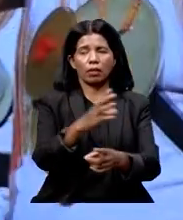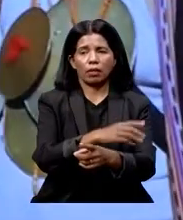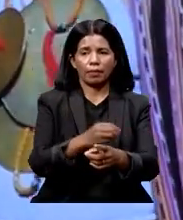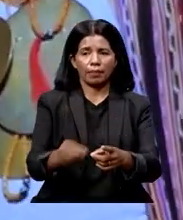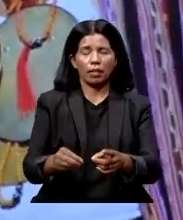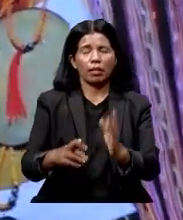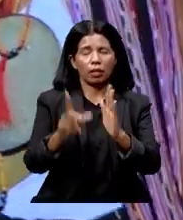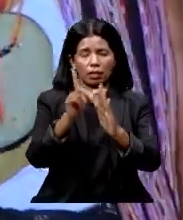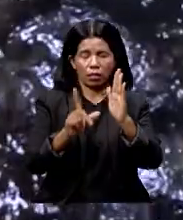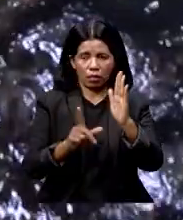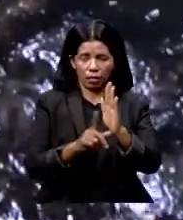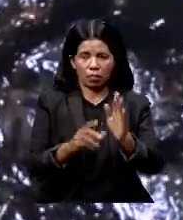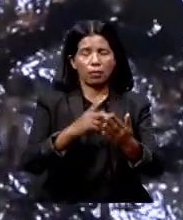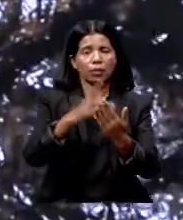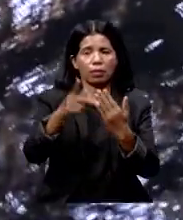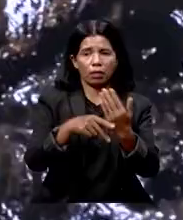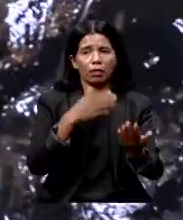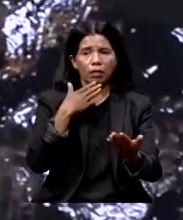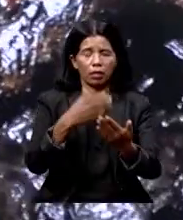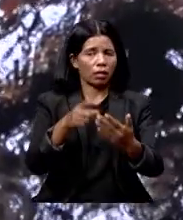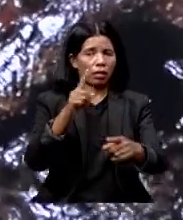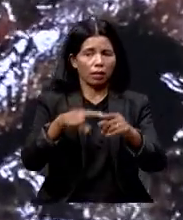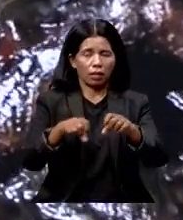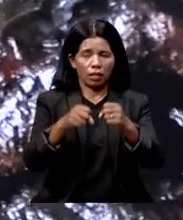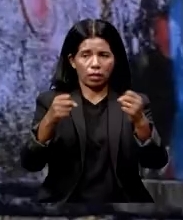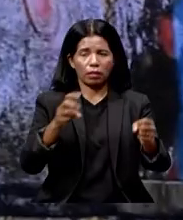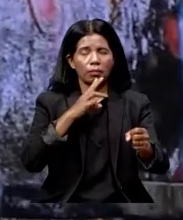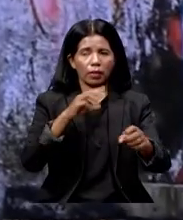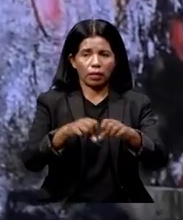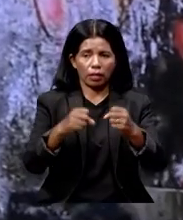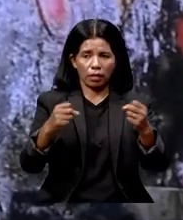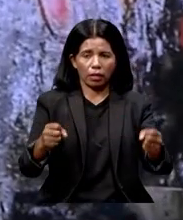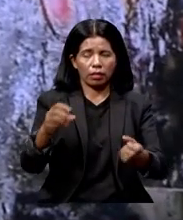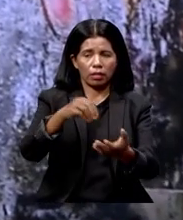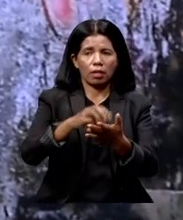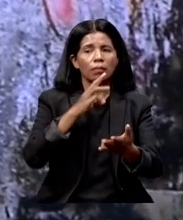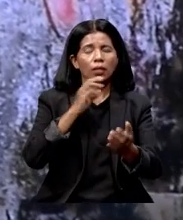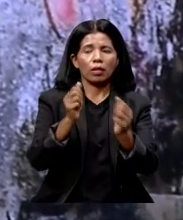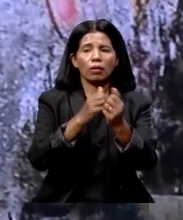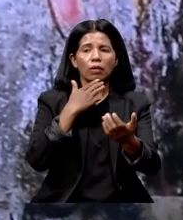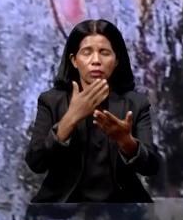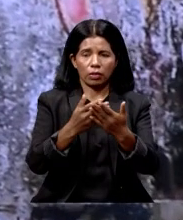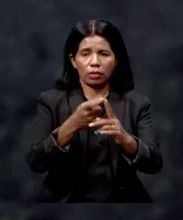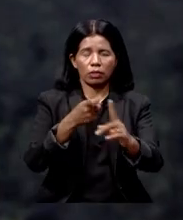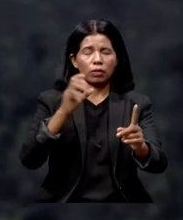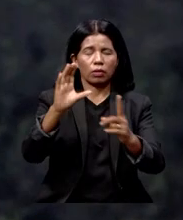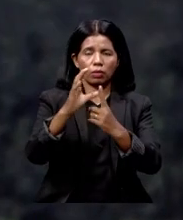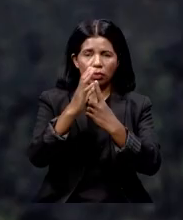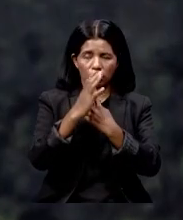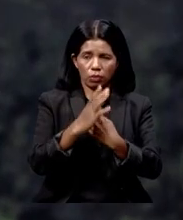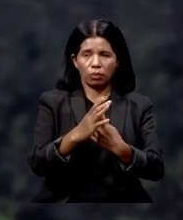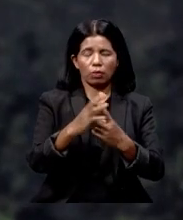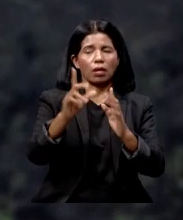la Hodiak no sucesso tamba maneira tola bele estraga bemata no conserva be Hodiak mak Lihusi Cultura Tarabando